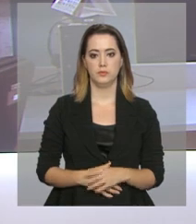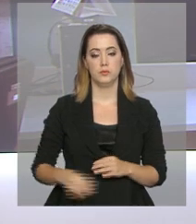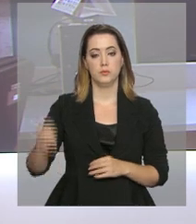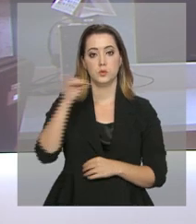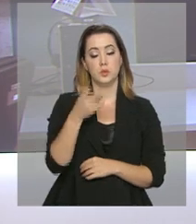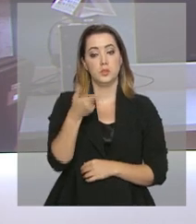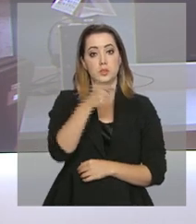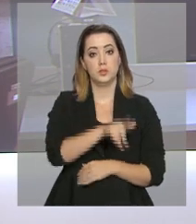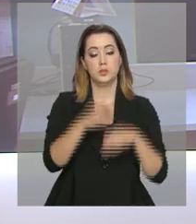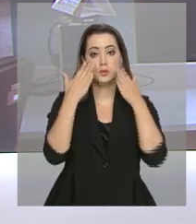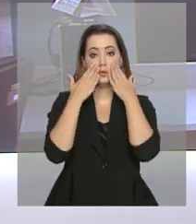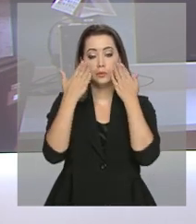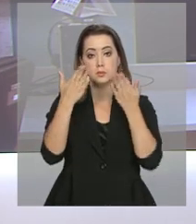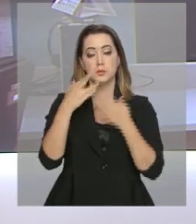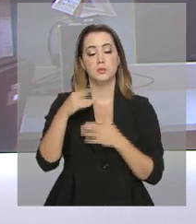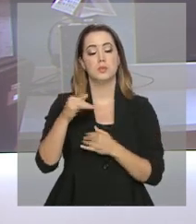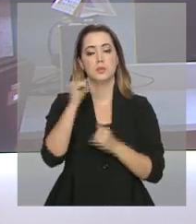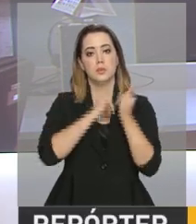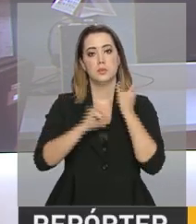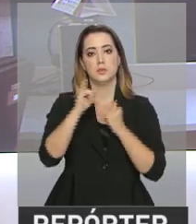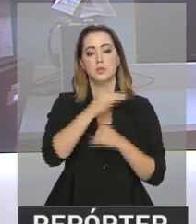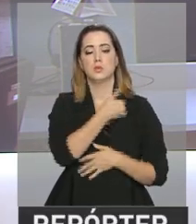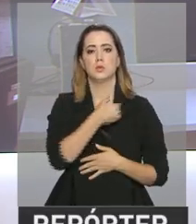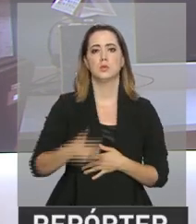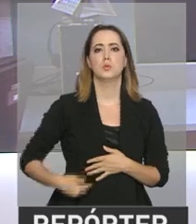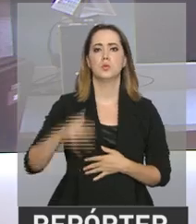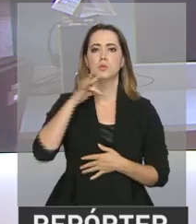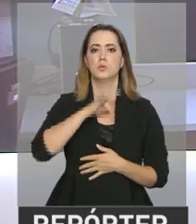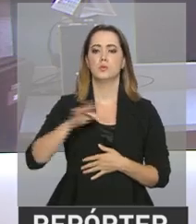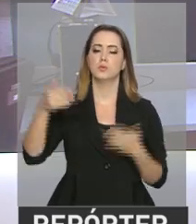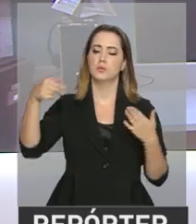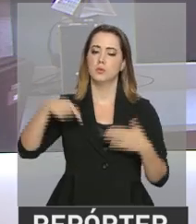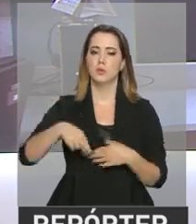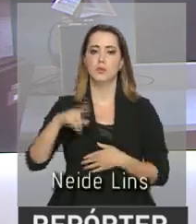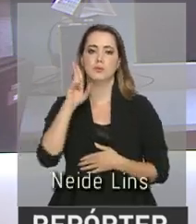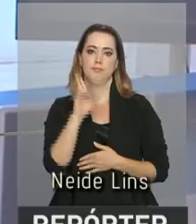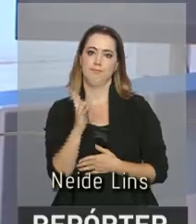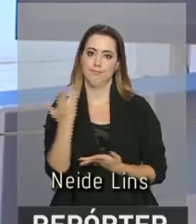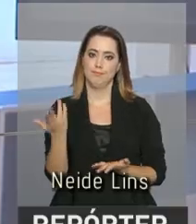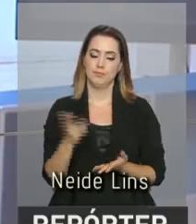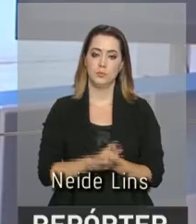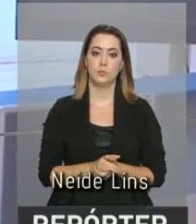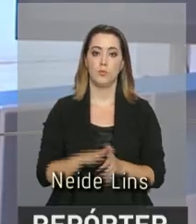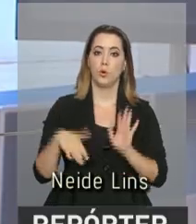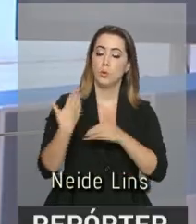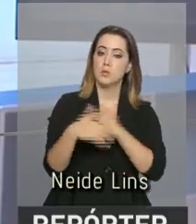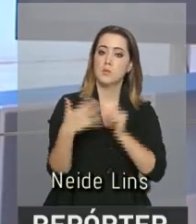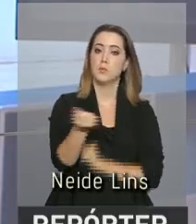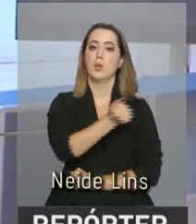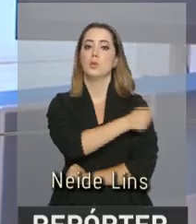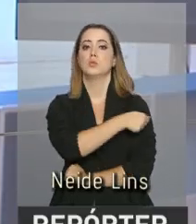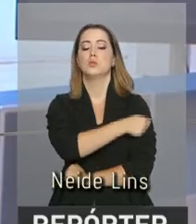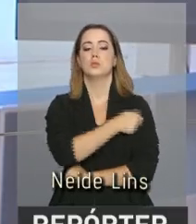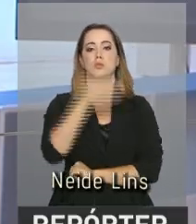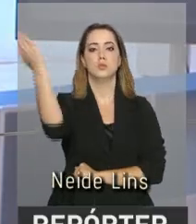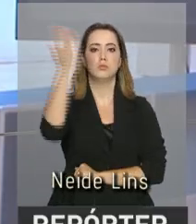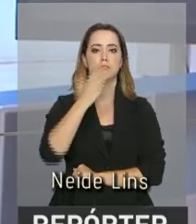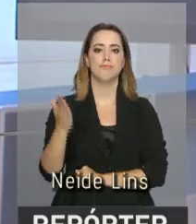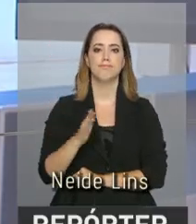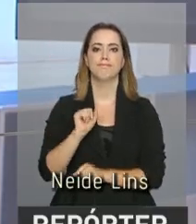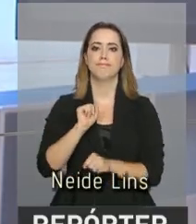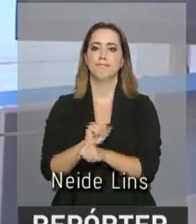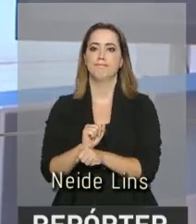Olá estamos de volta com as notícias do governo federal aqui no Repórter NBR o desempenho dos alunos brasileiros